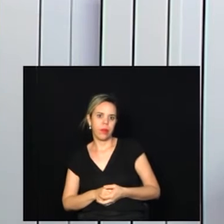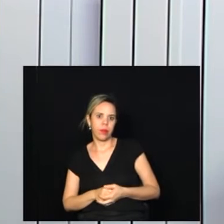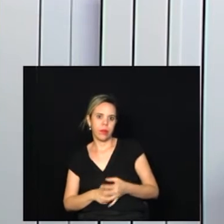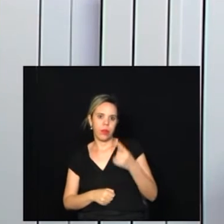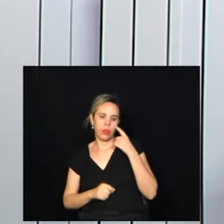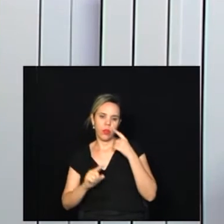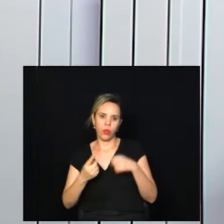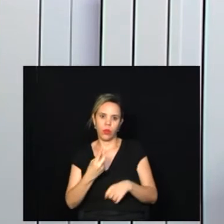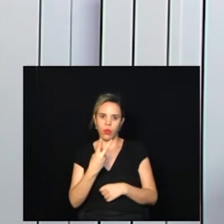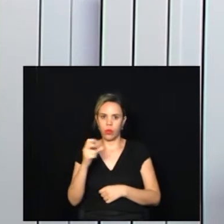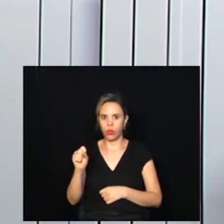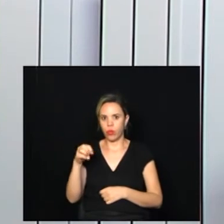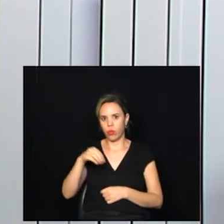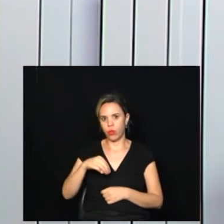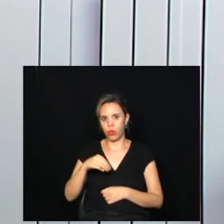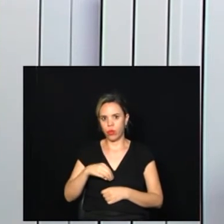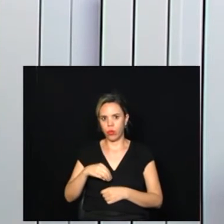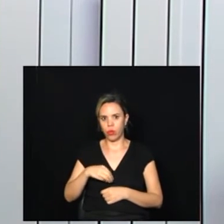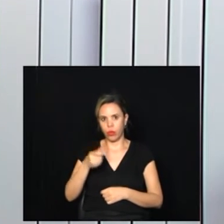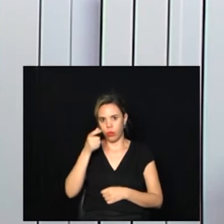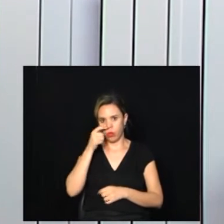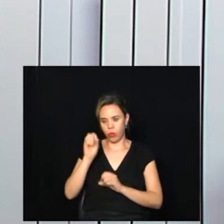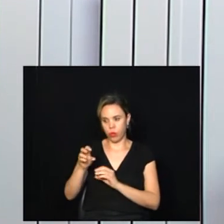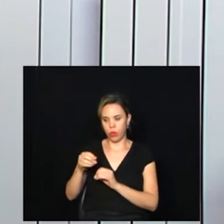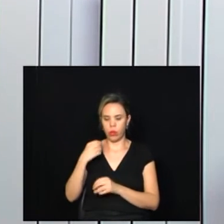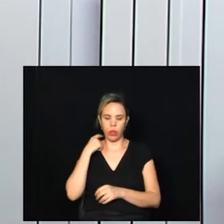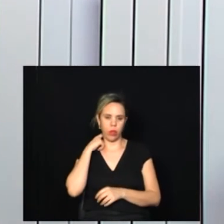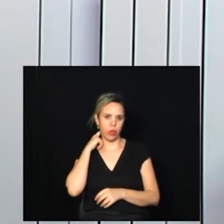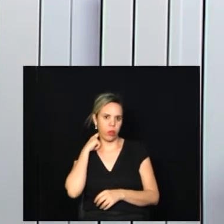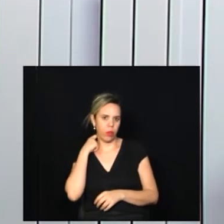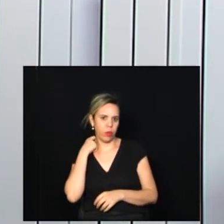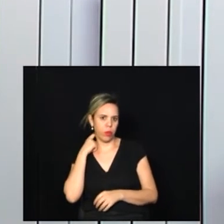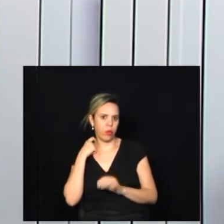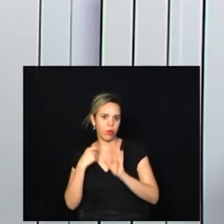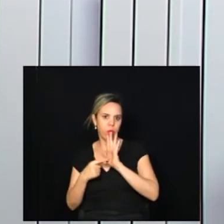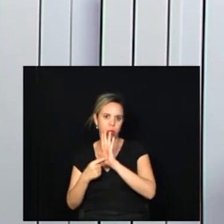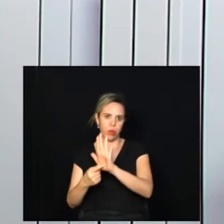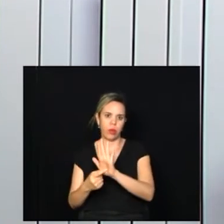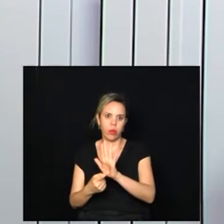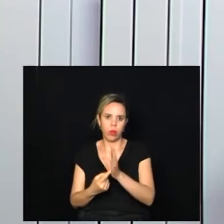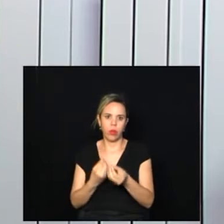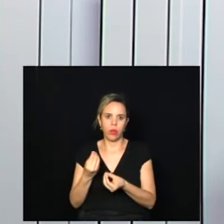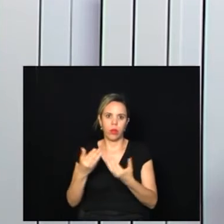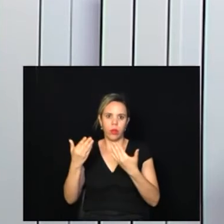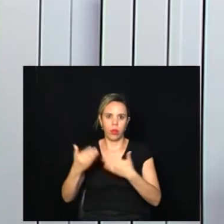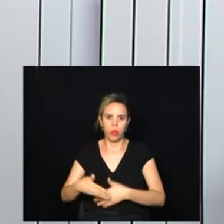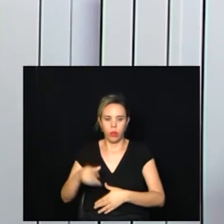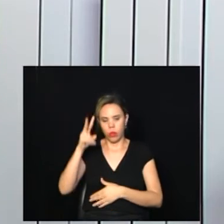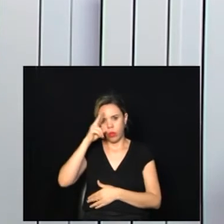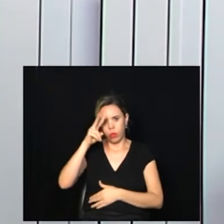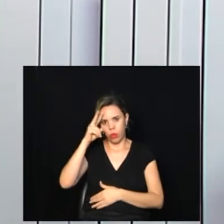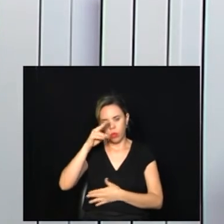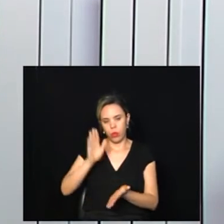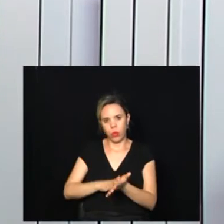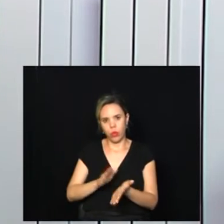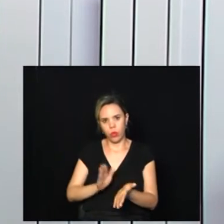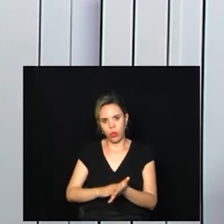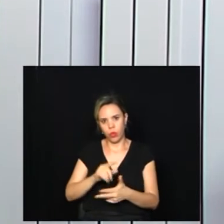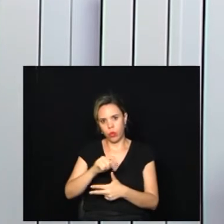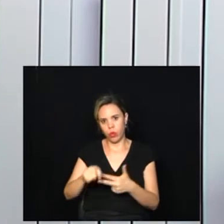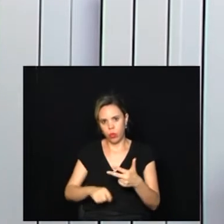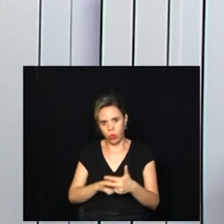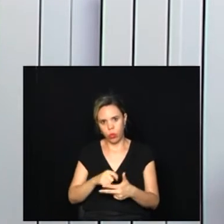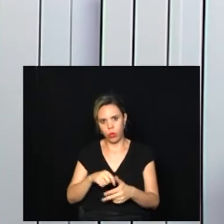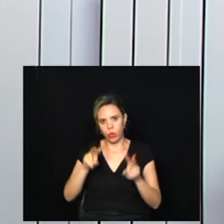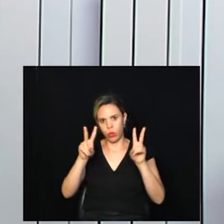só, 1h28, o quadro De Olho na Educação vai mostrar como a prova de história é cobrada no Enem,